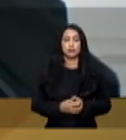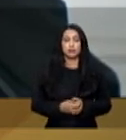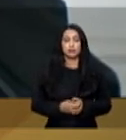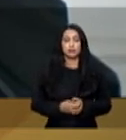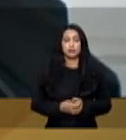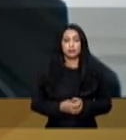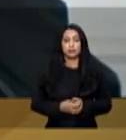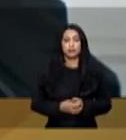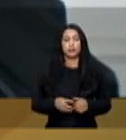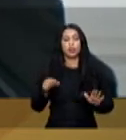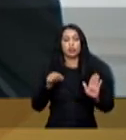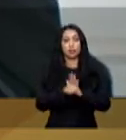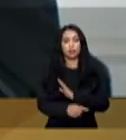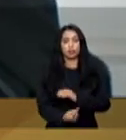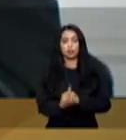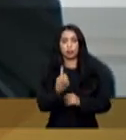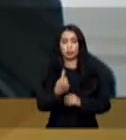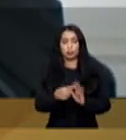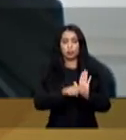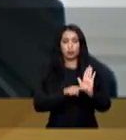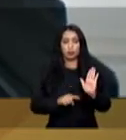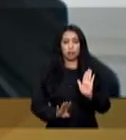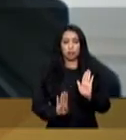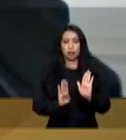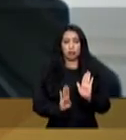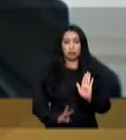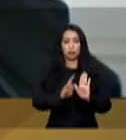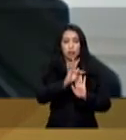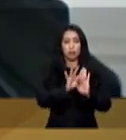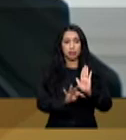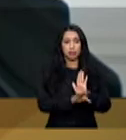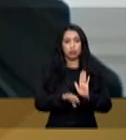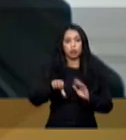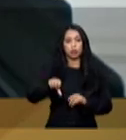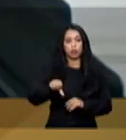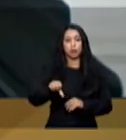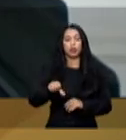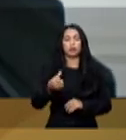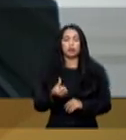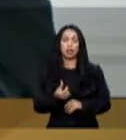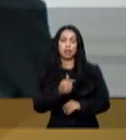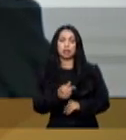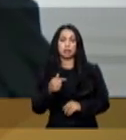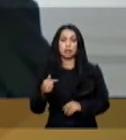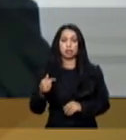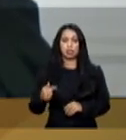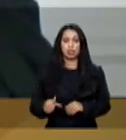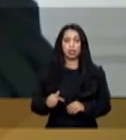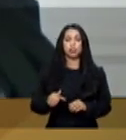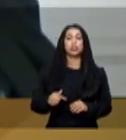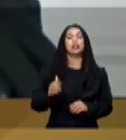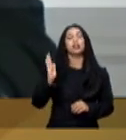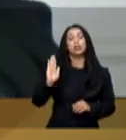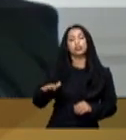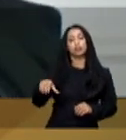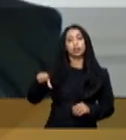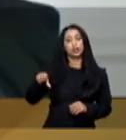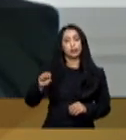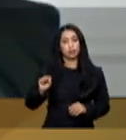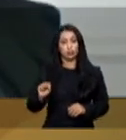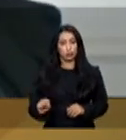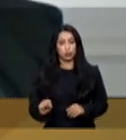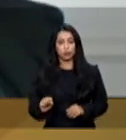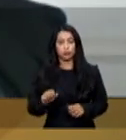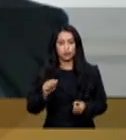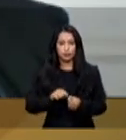273, parágrafo 1º-B, na redação dada pela Lei 9677, de 98, aplicando-se